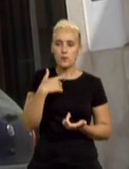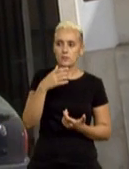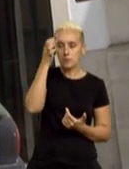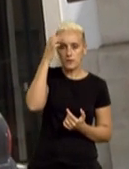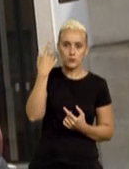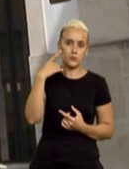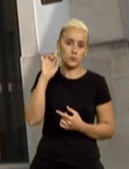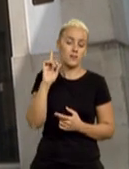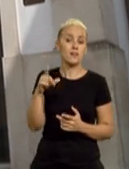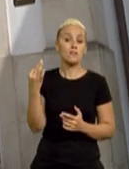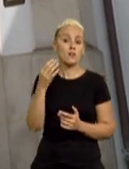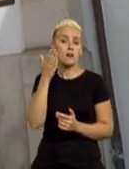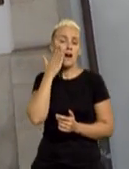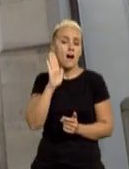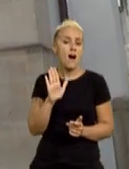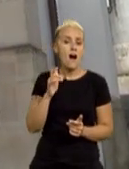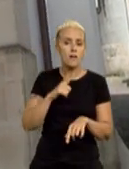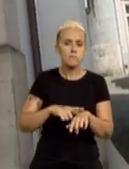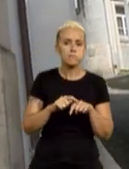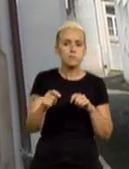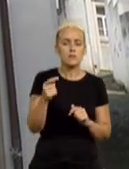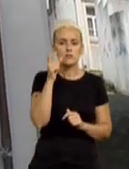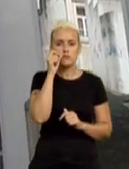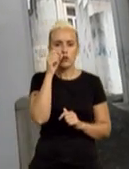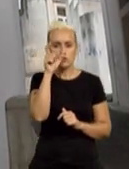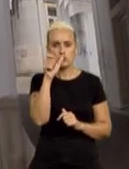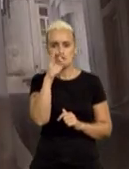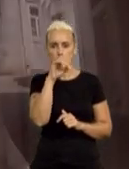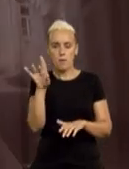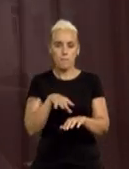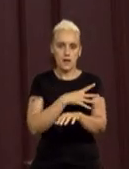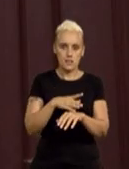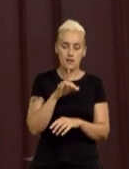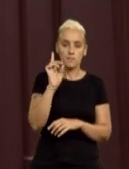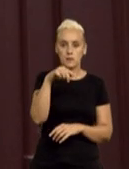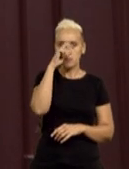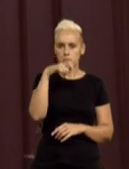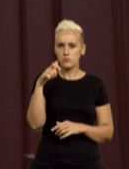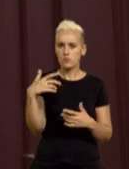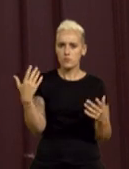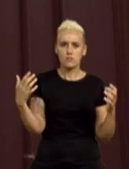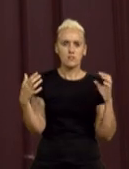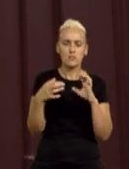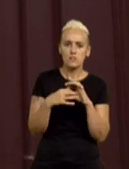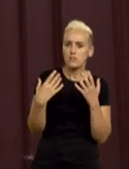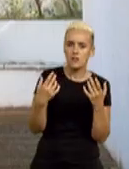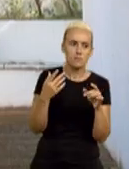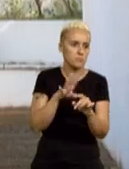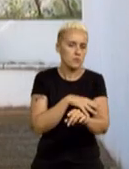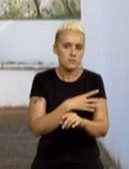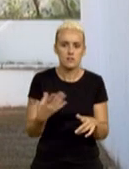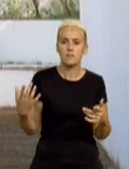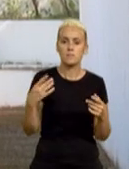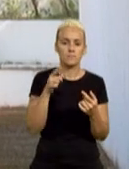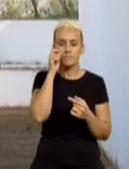João Cajafel, um grande poeta, e por onde passaram, casa por onde passou muita gente ligada ao neorrealismo e à